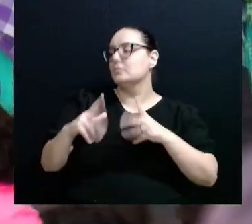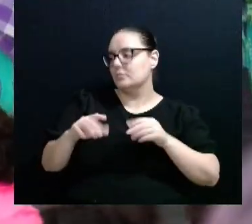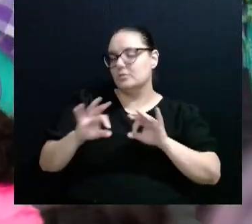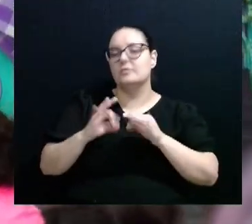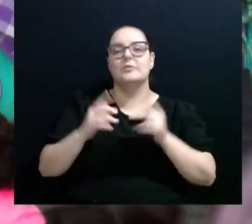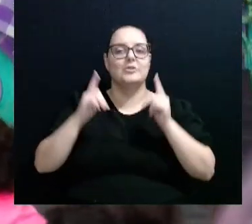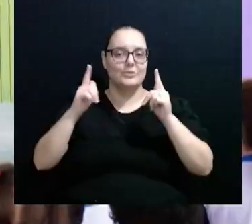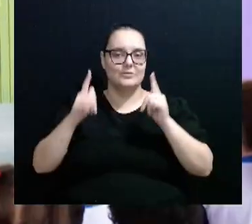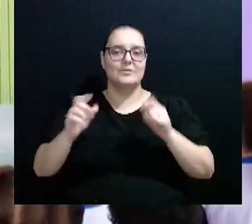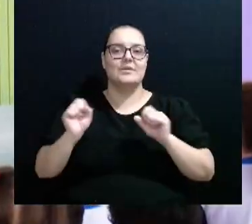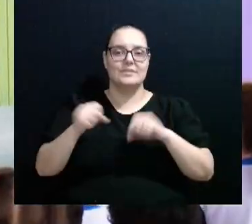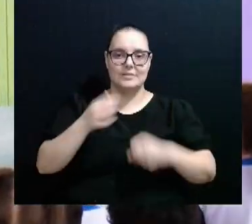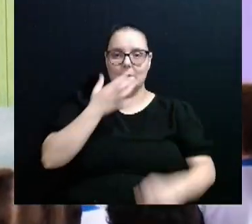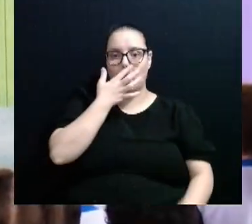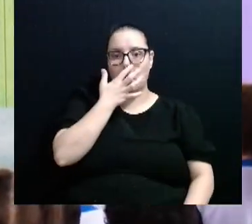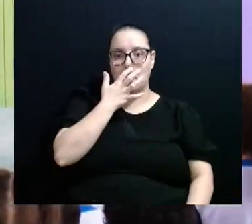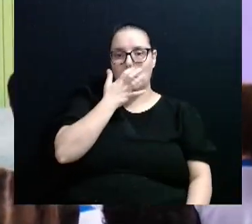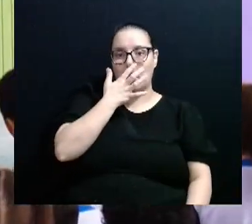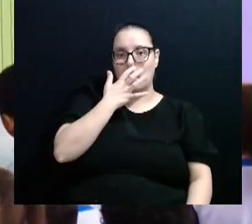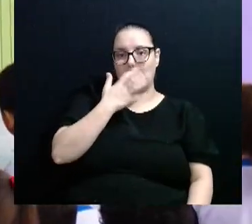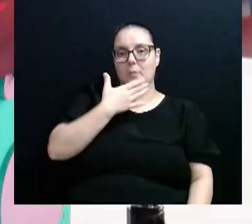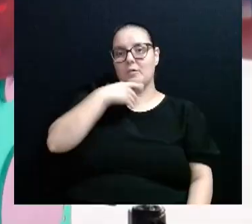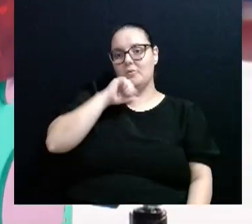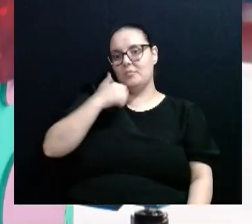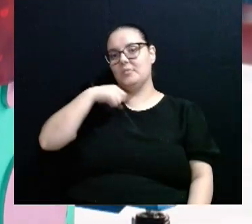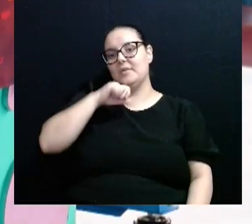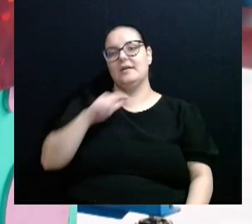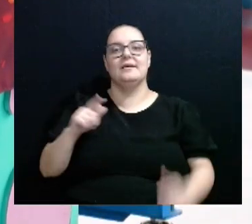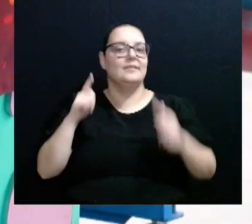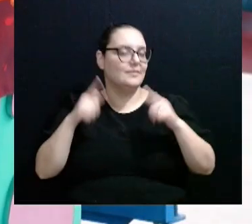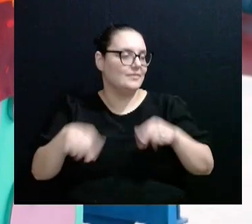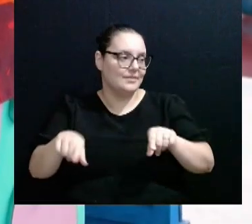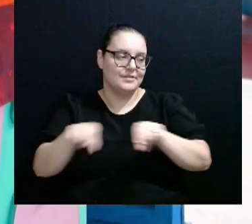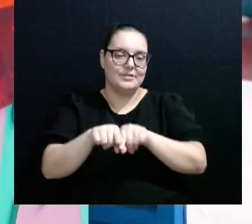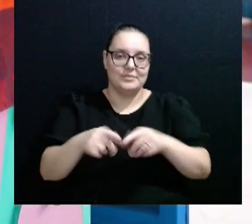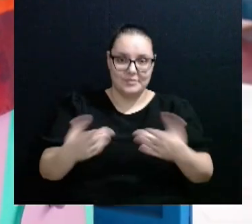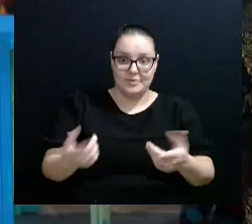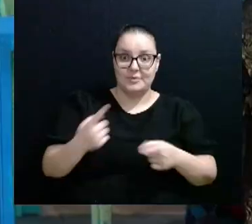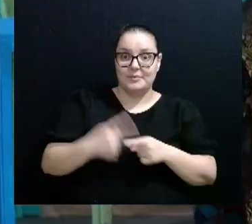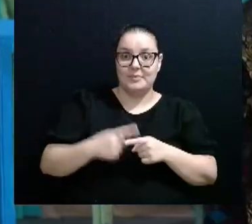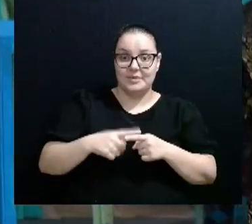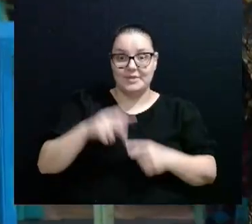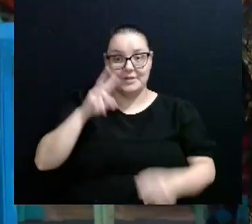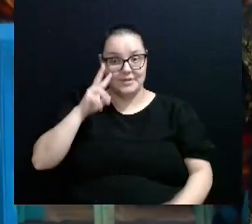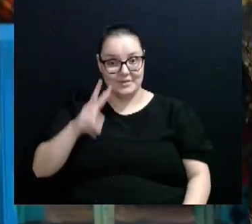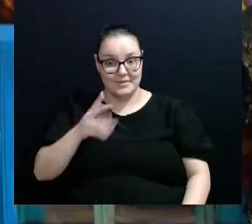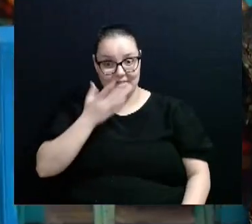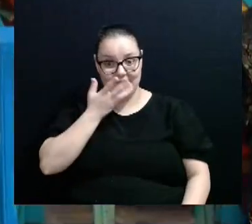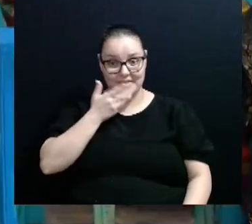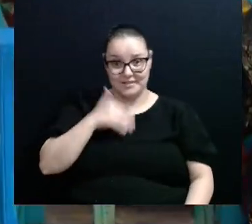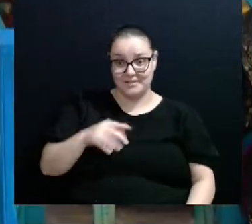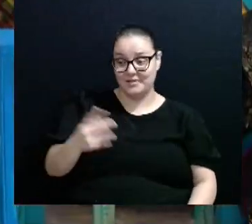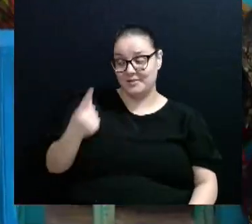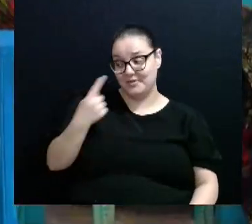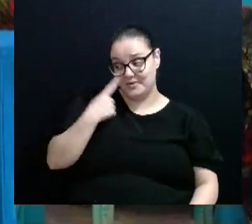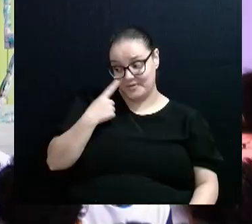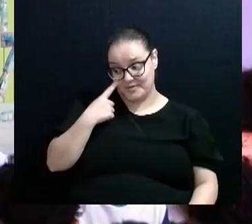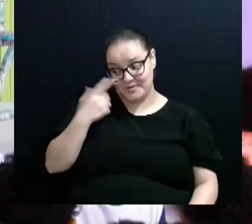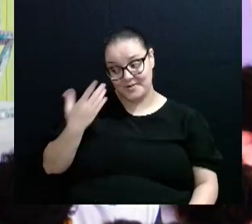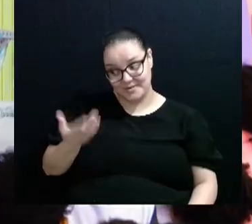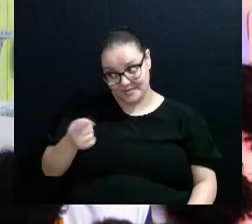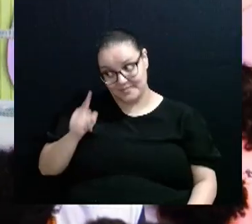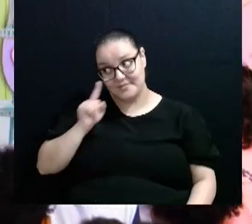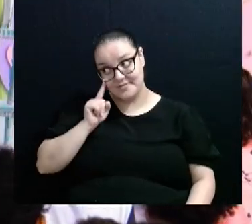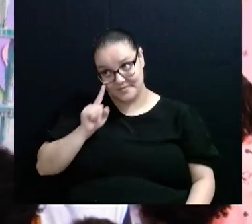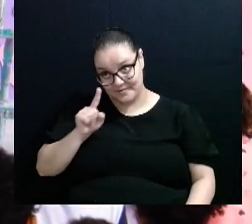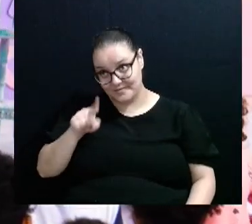Os pais se divertem muito também, né? Porque eles ficam olhando para as crianças e falam, olha, tá vendo? Porque a gente entende que é